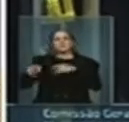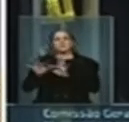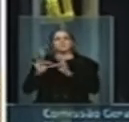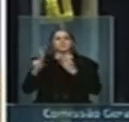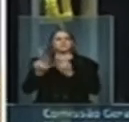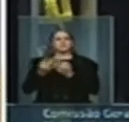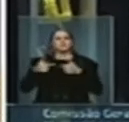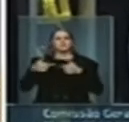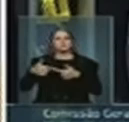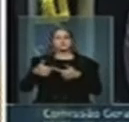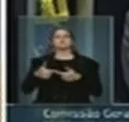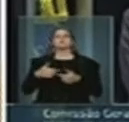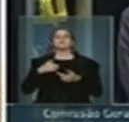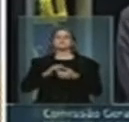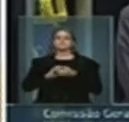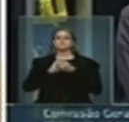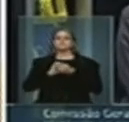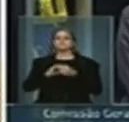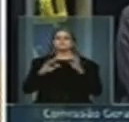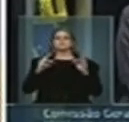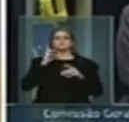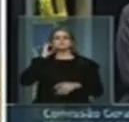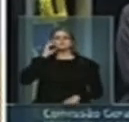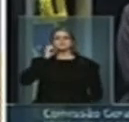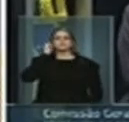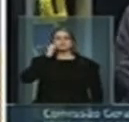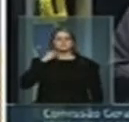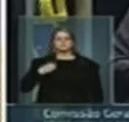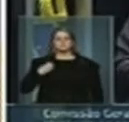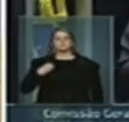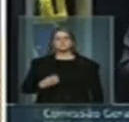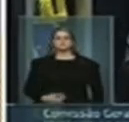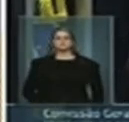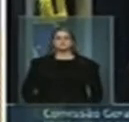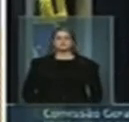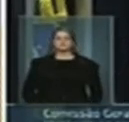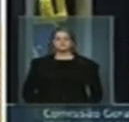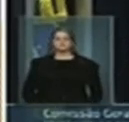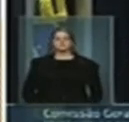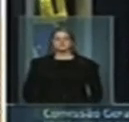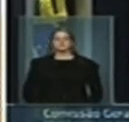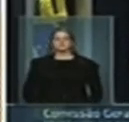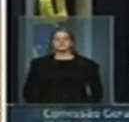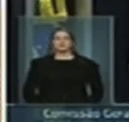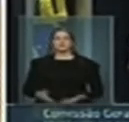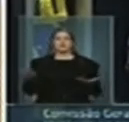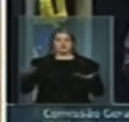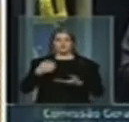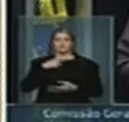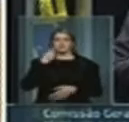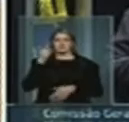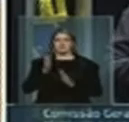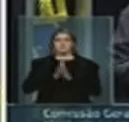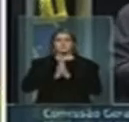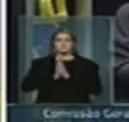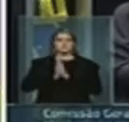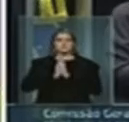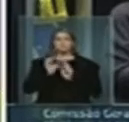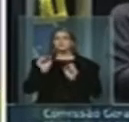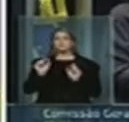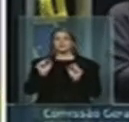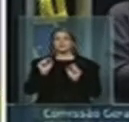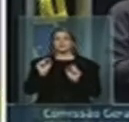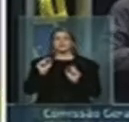familiar, cumprimento os parlamentares. E gostaria aqui de fazer aqui um apelo para que nós não